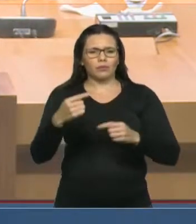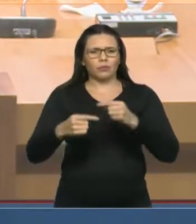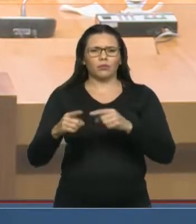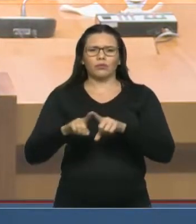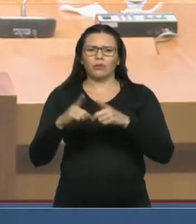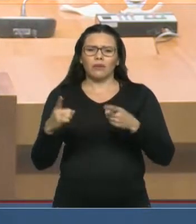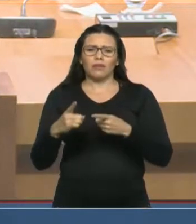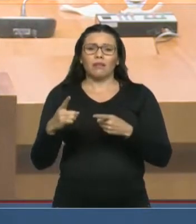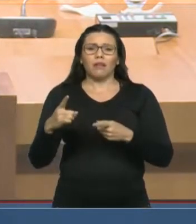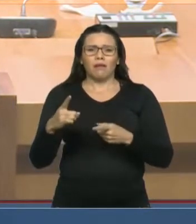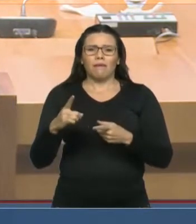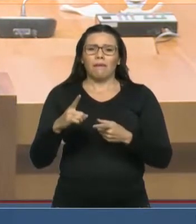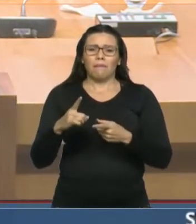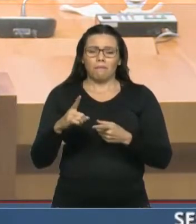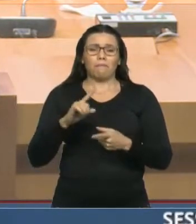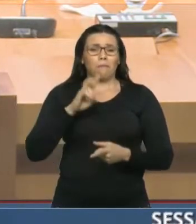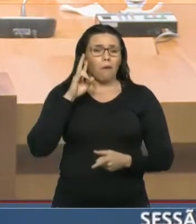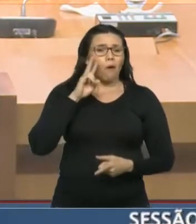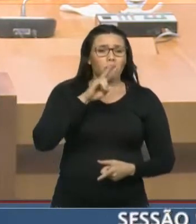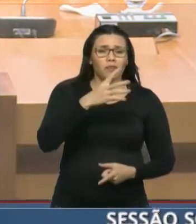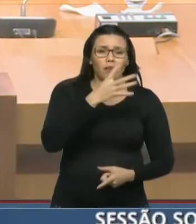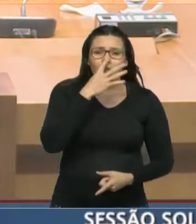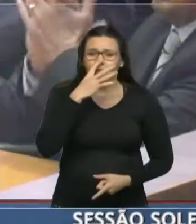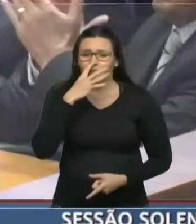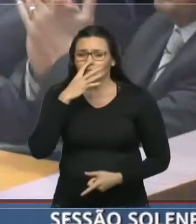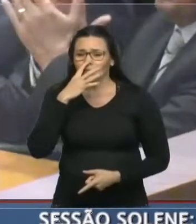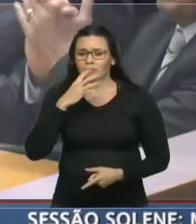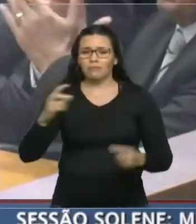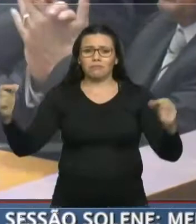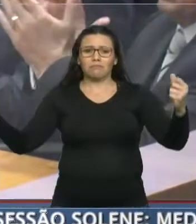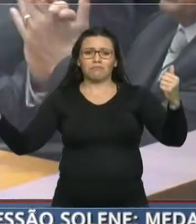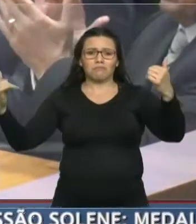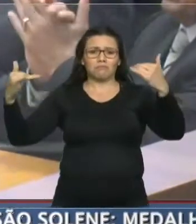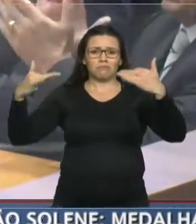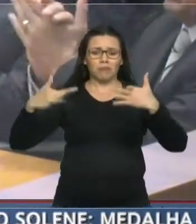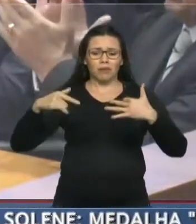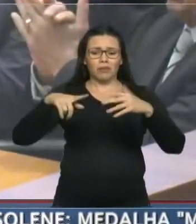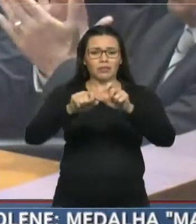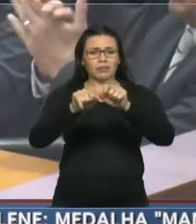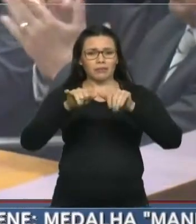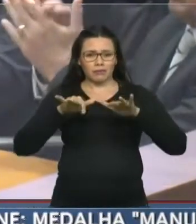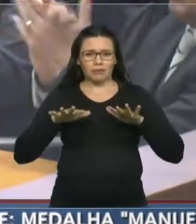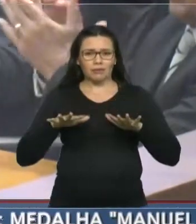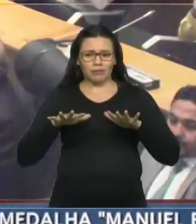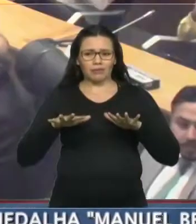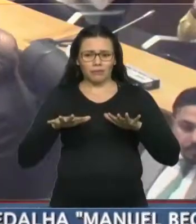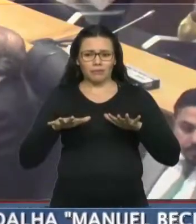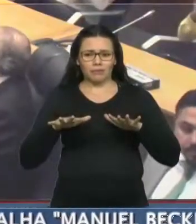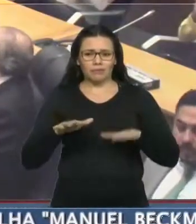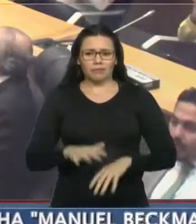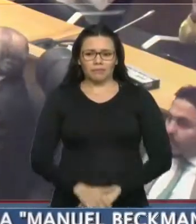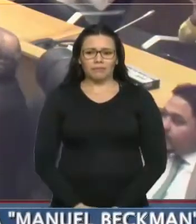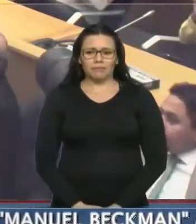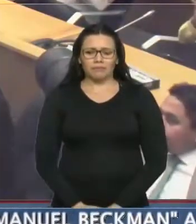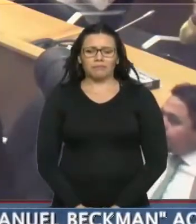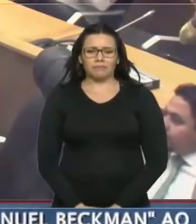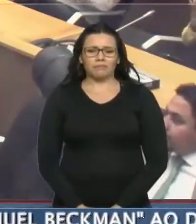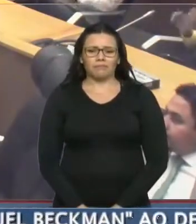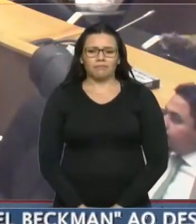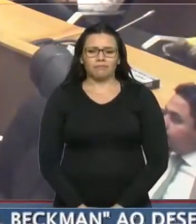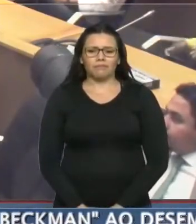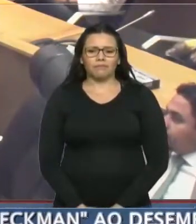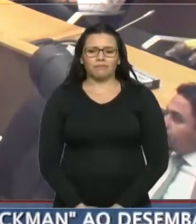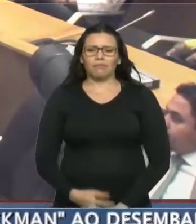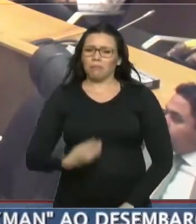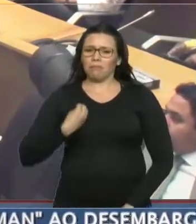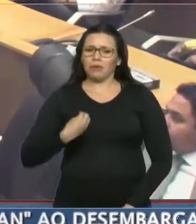é ratificada pelos atuais 42 deputados que compõem esta Assembleia. E mais do que